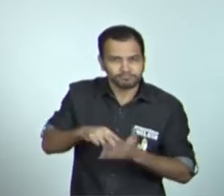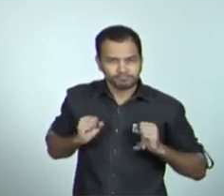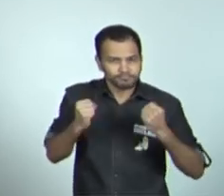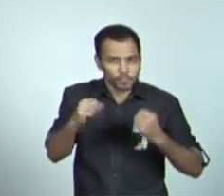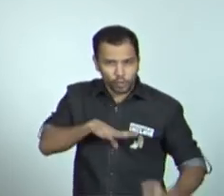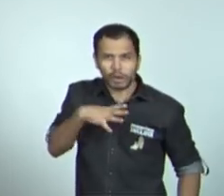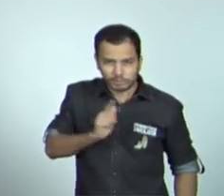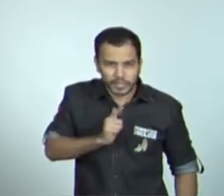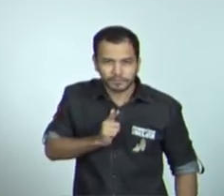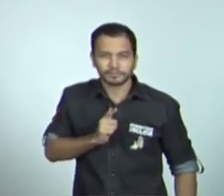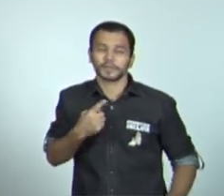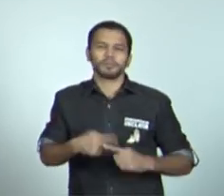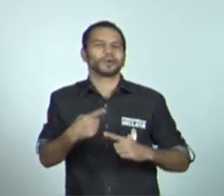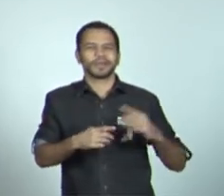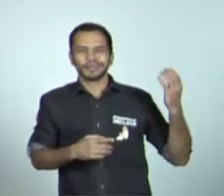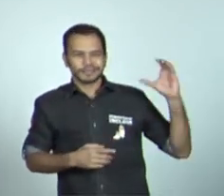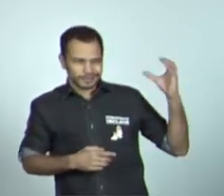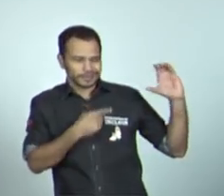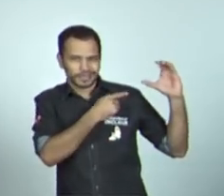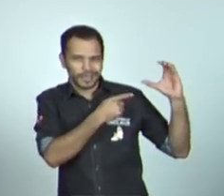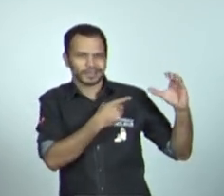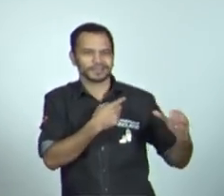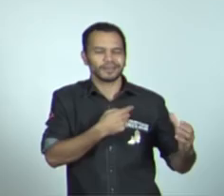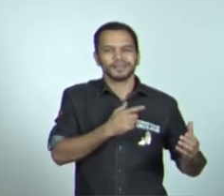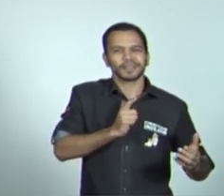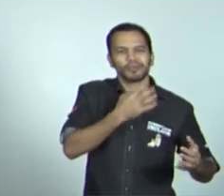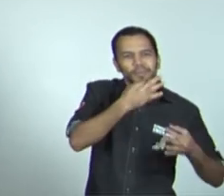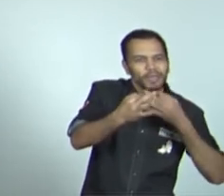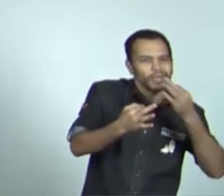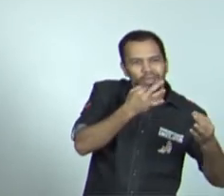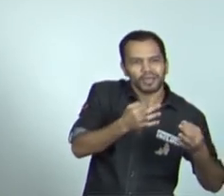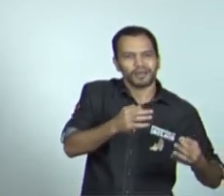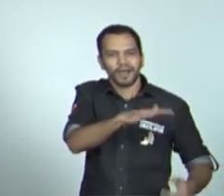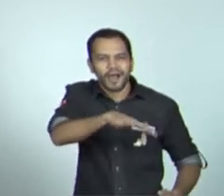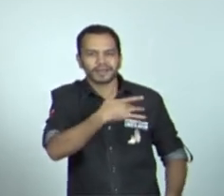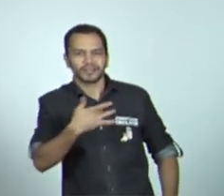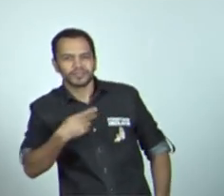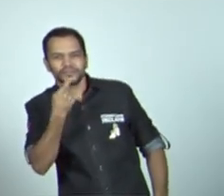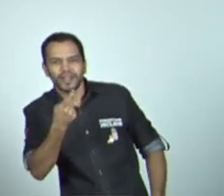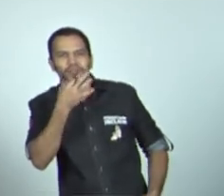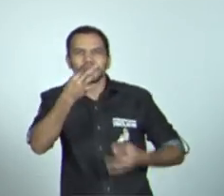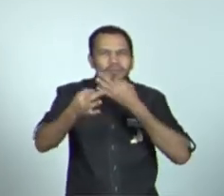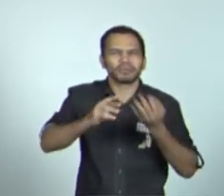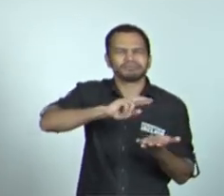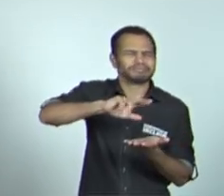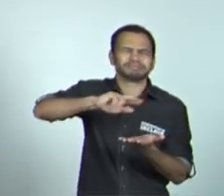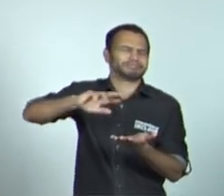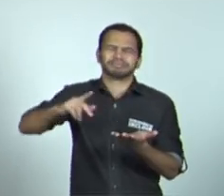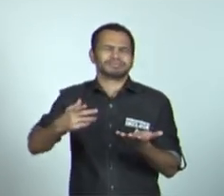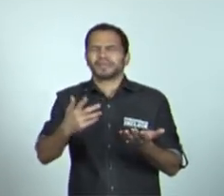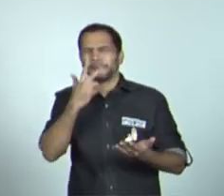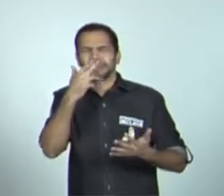a ciência não sabe mais o que dizer uma um fala uma coisa outro fala outra alguém não sou mundial de saúde falar uma coisa hoje fala outra amanhã tá todo mundo